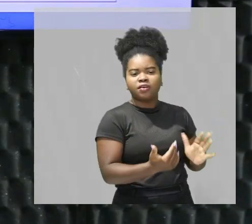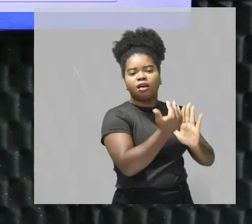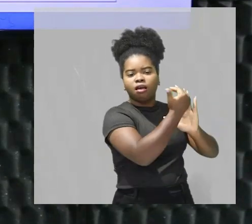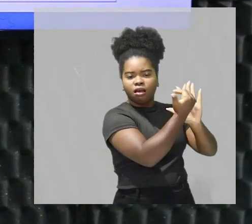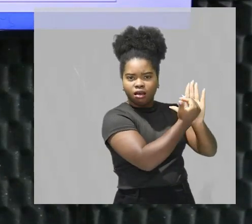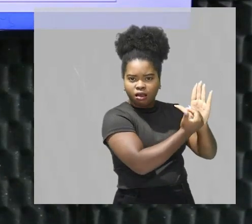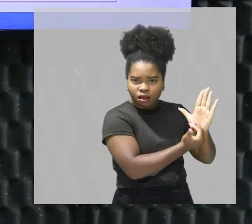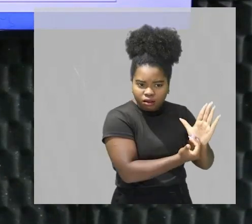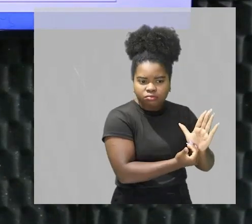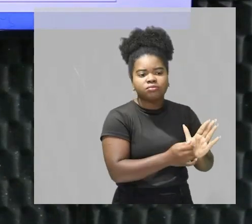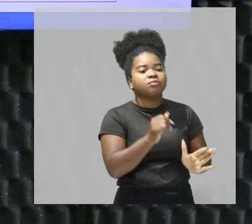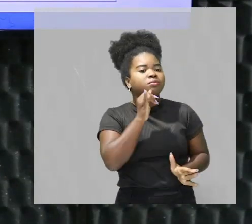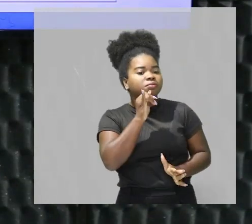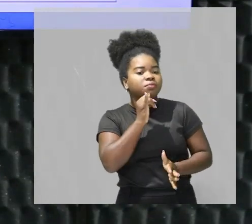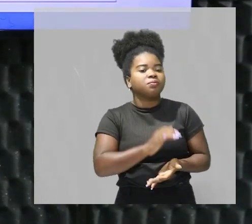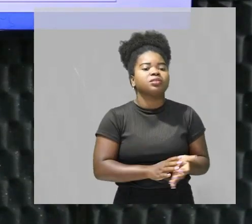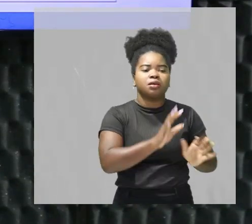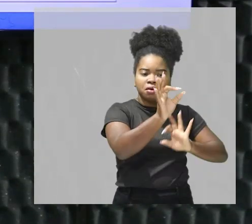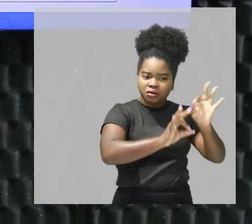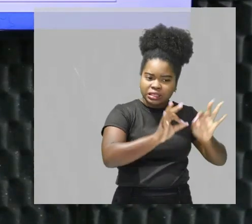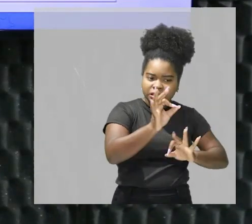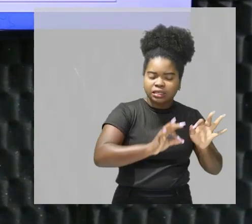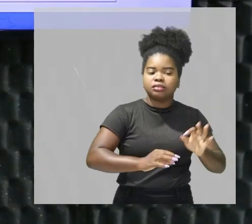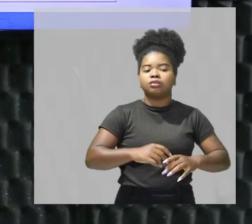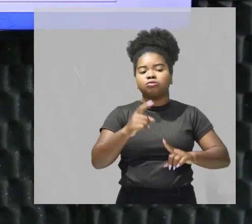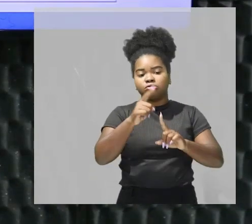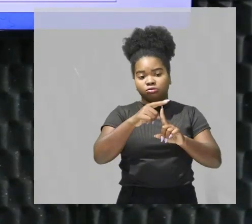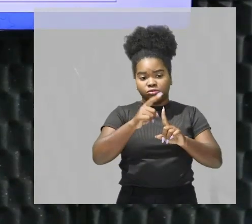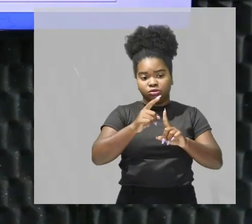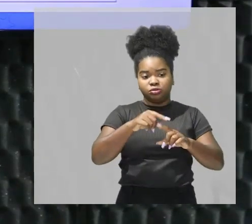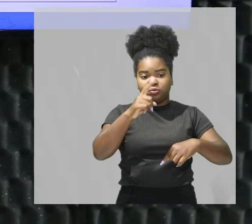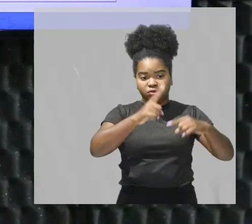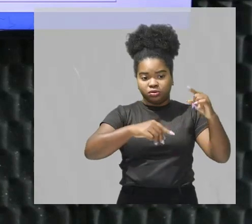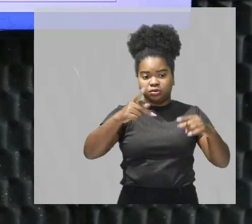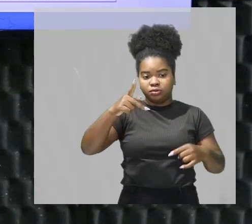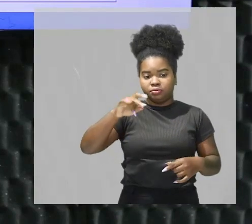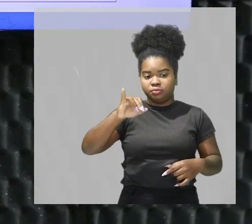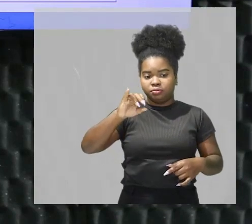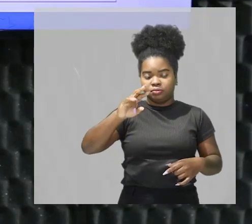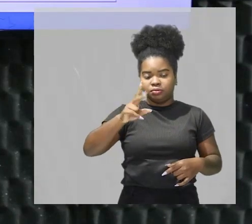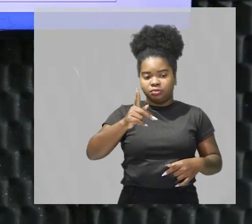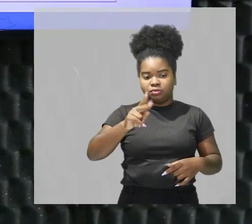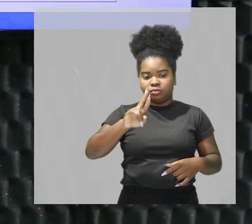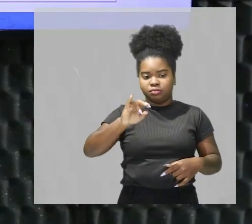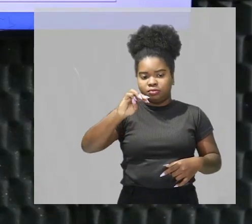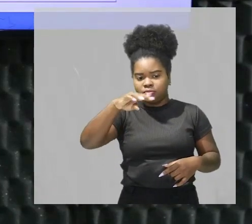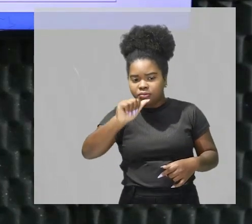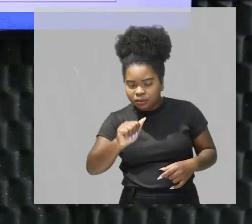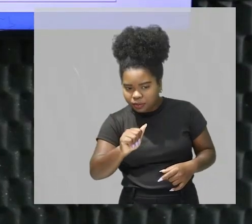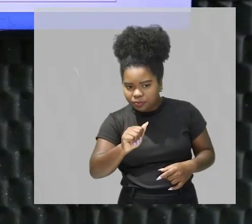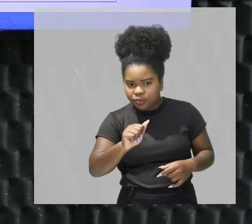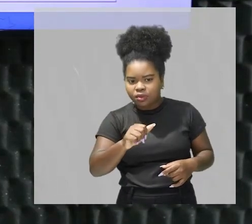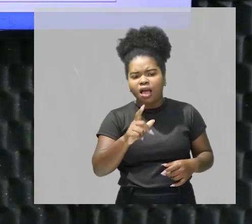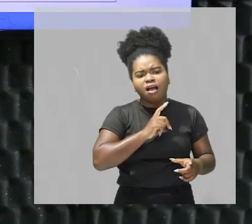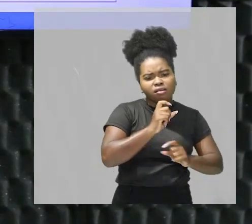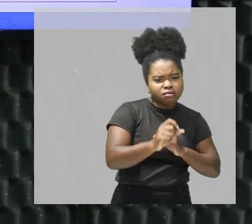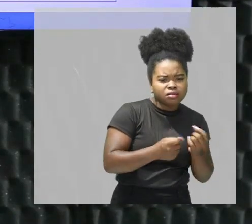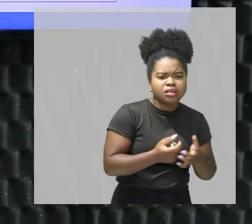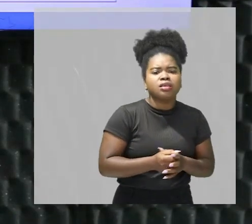exemplo, a preparação da matéria-prima, passando pela seleção de grãos, descascamento,